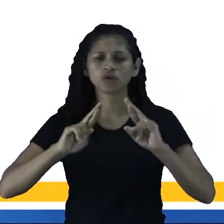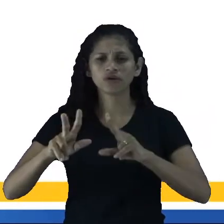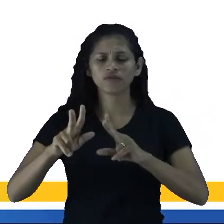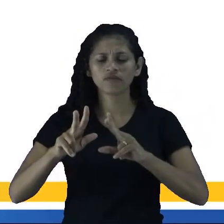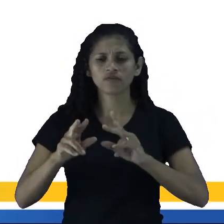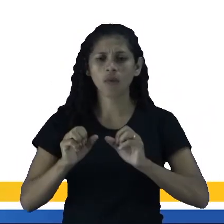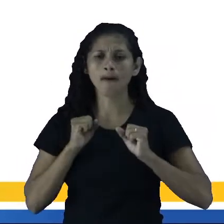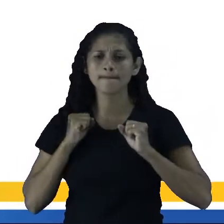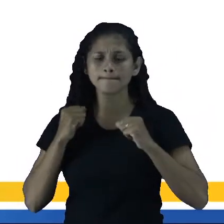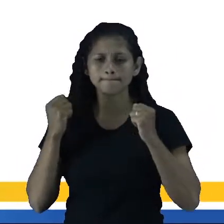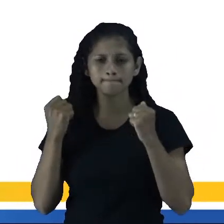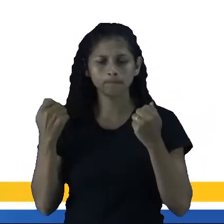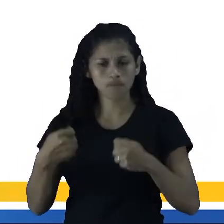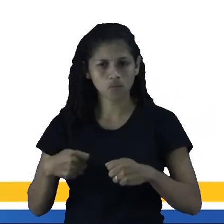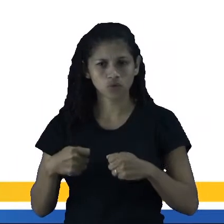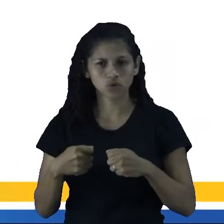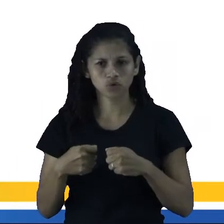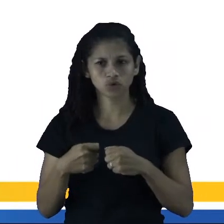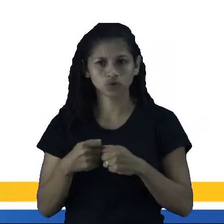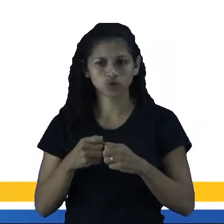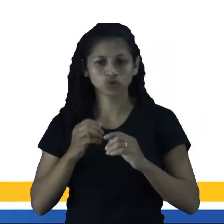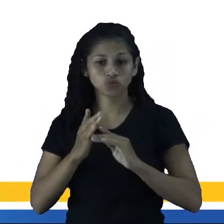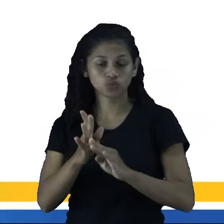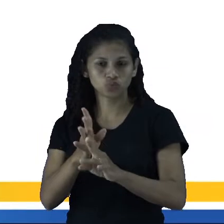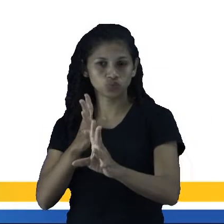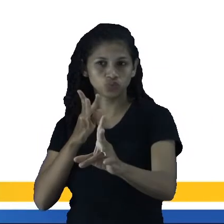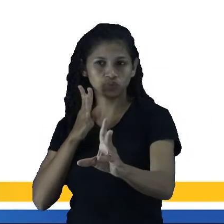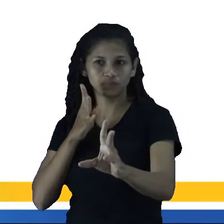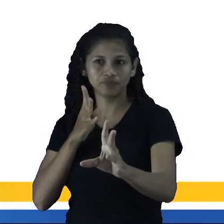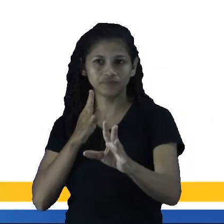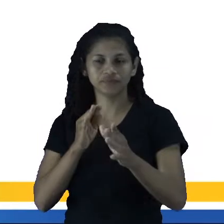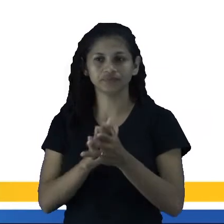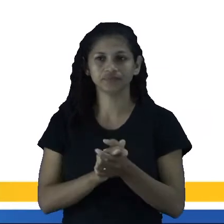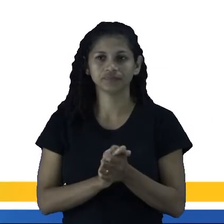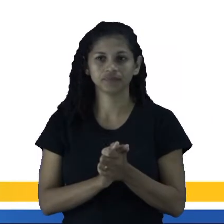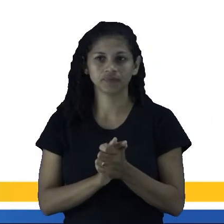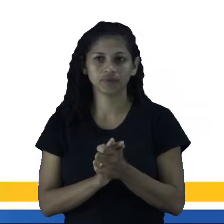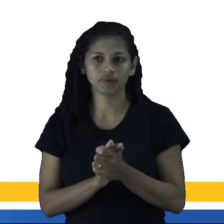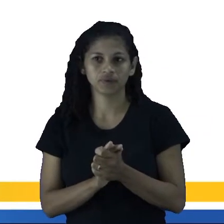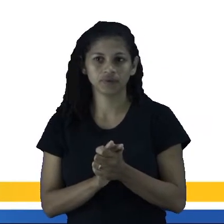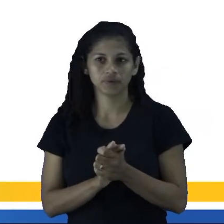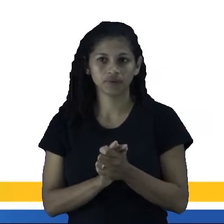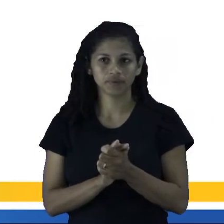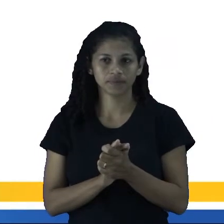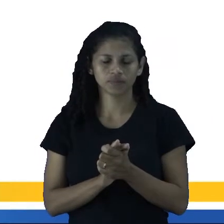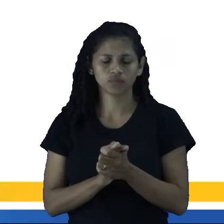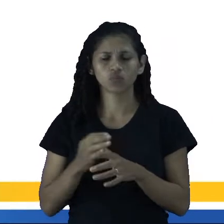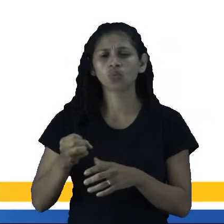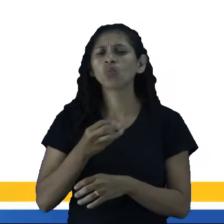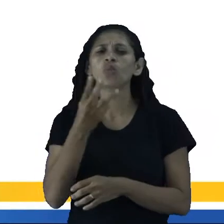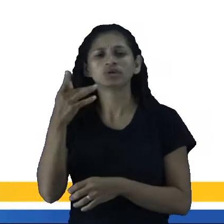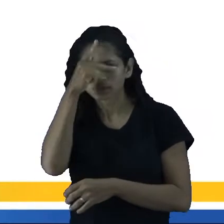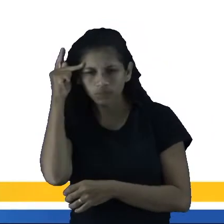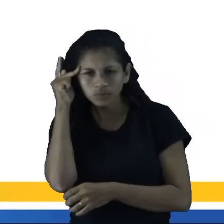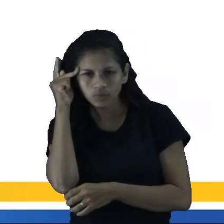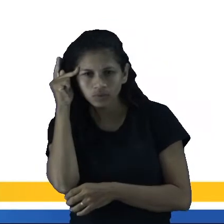estar ordenadas do primeiro ao último lugar? Acompanhe aqui uma coisa para saber que é permutação. Tem quantas